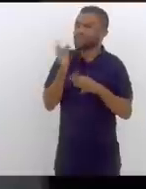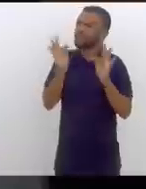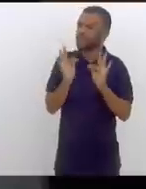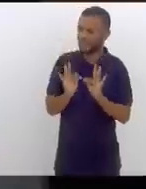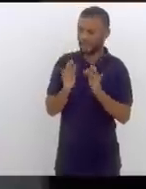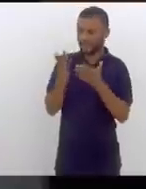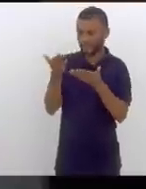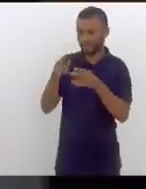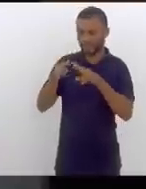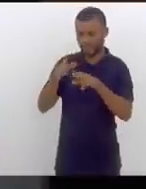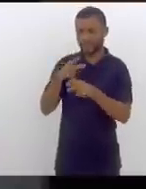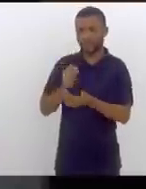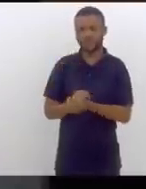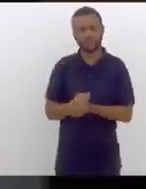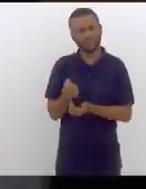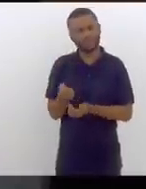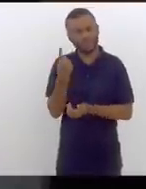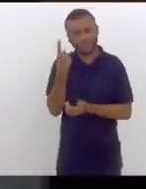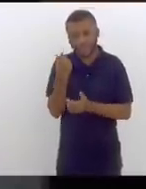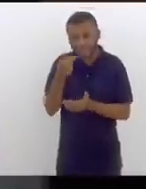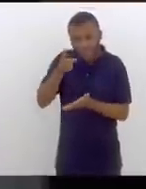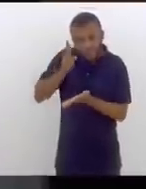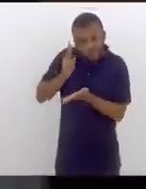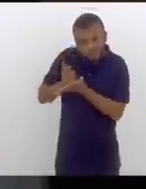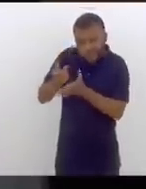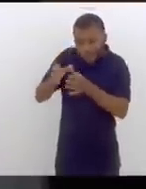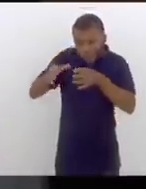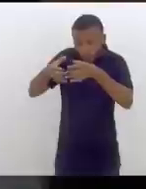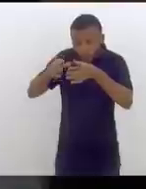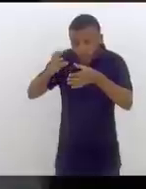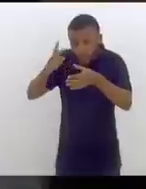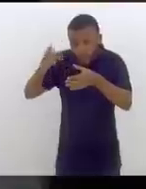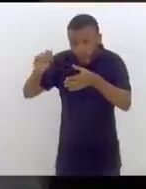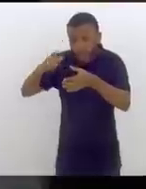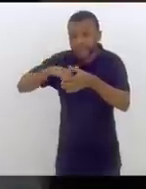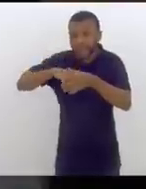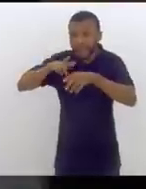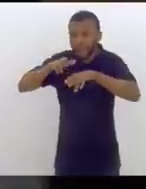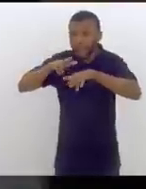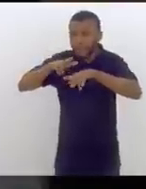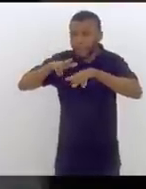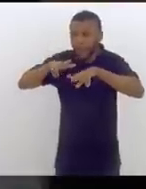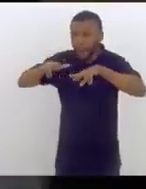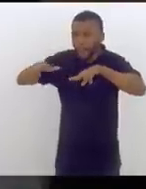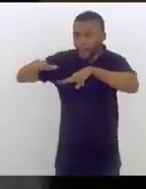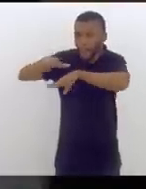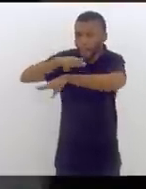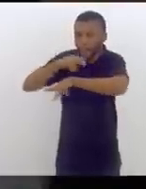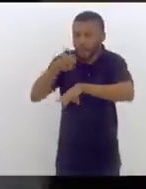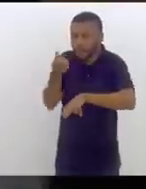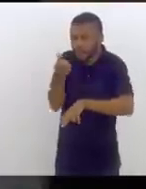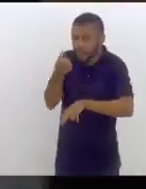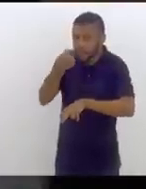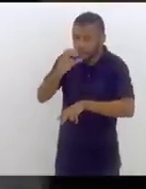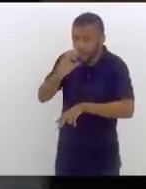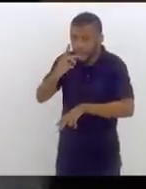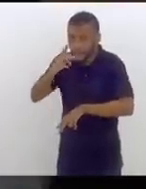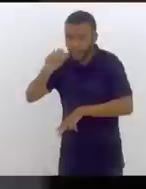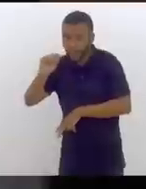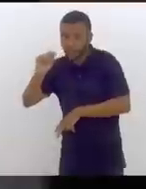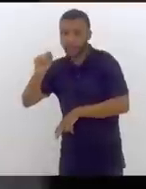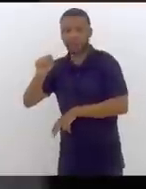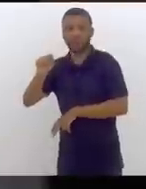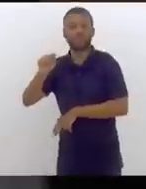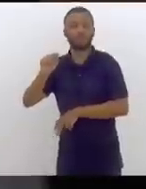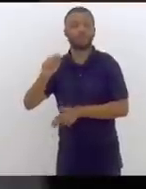engraçado que no mesmo CPA tem escala diferente o sexto CPA no qual